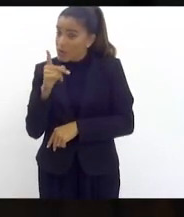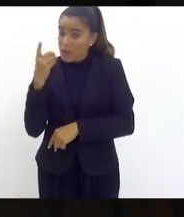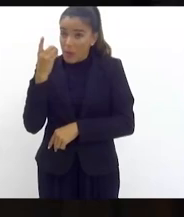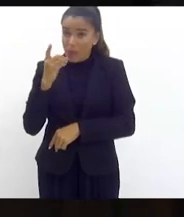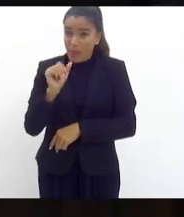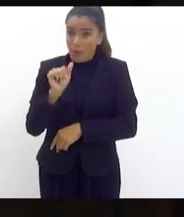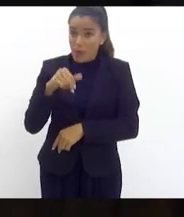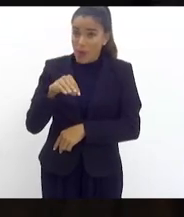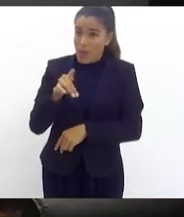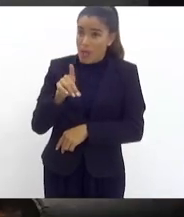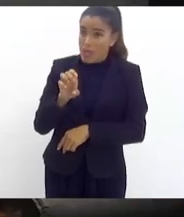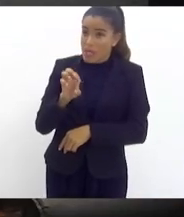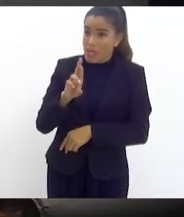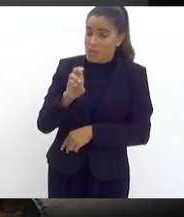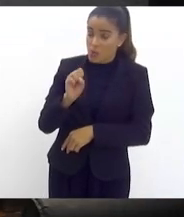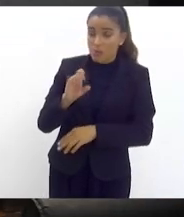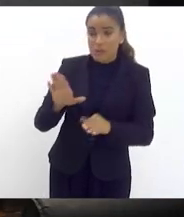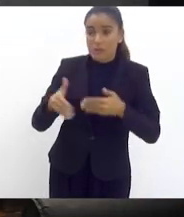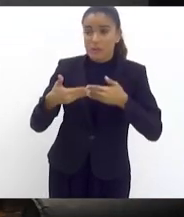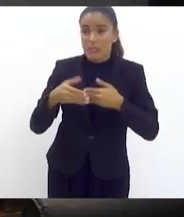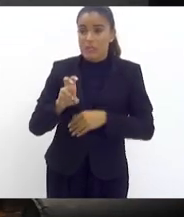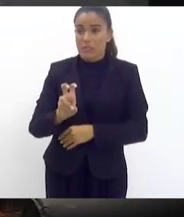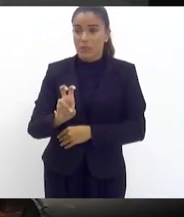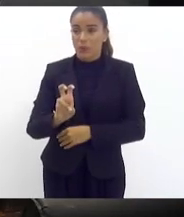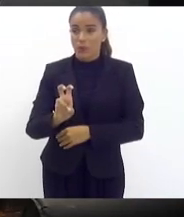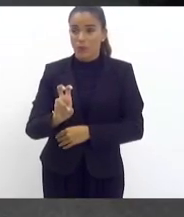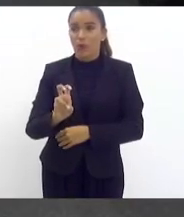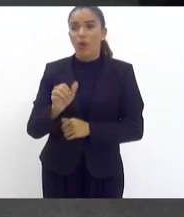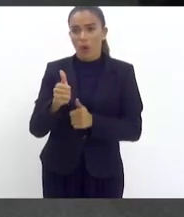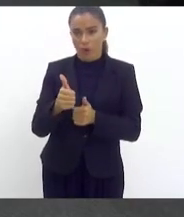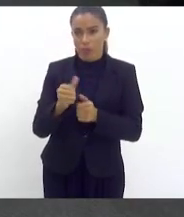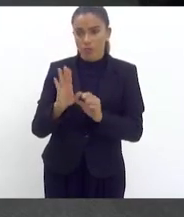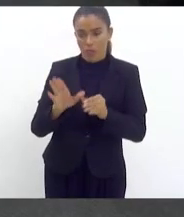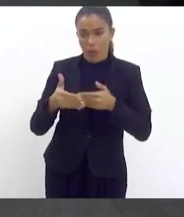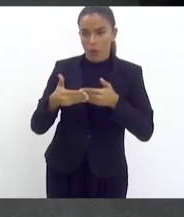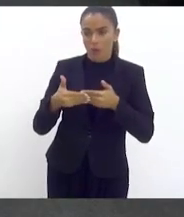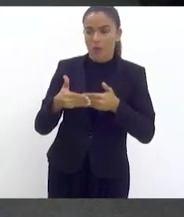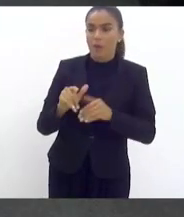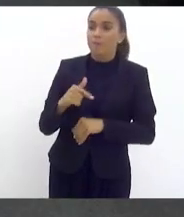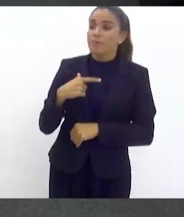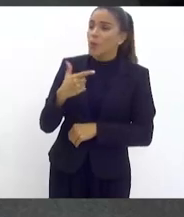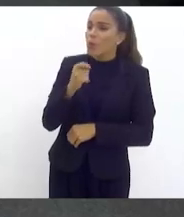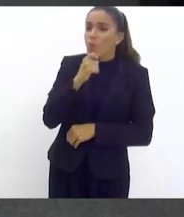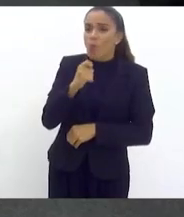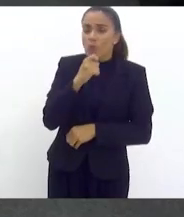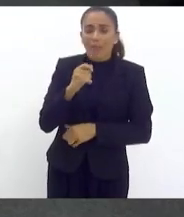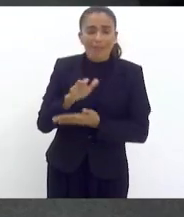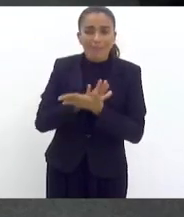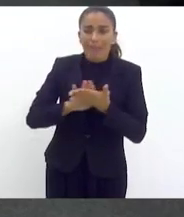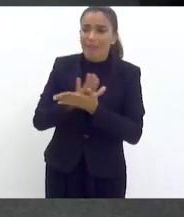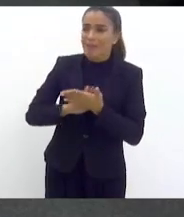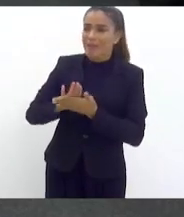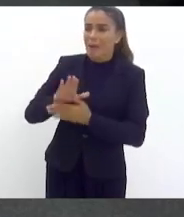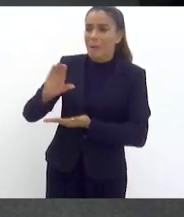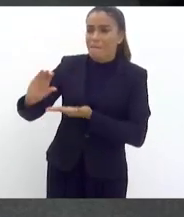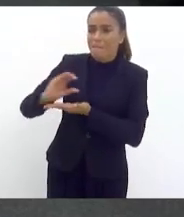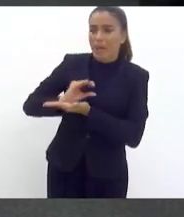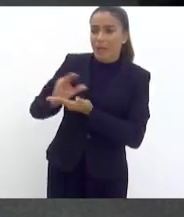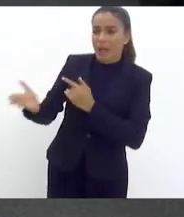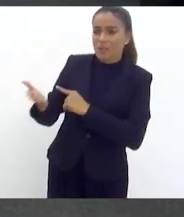e eu tenho que encerrar às 5 para começar o expediente. Pois não, senhora presidenta, já estava concluindo. Não tem qualquer tipo de benefício. Então,